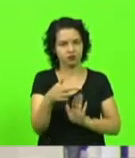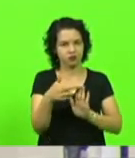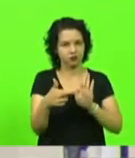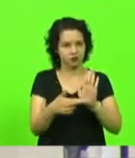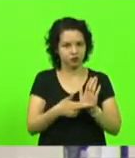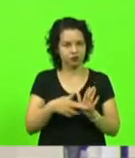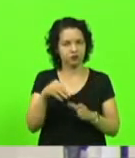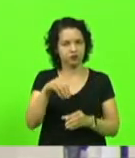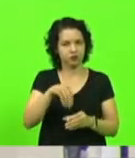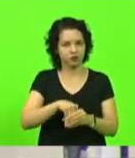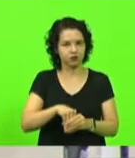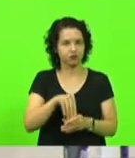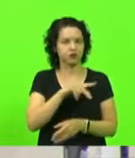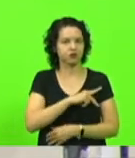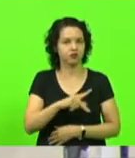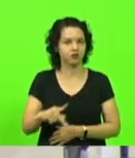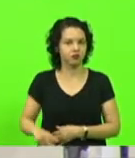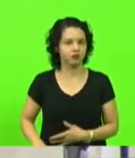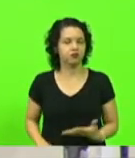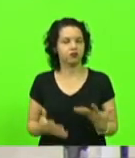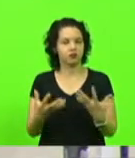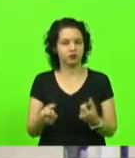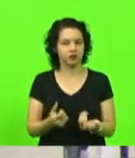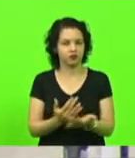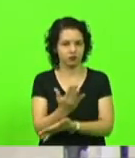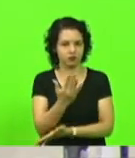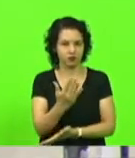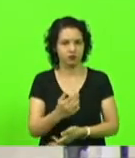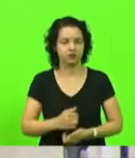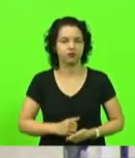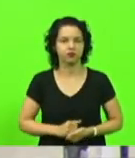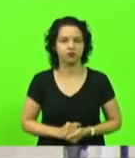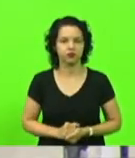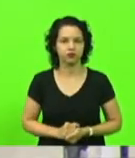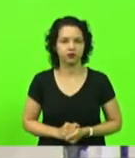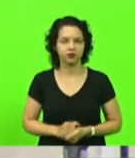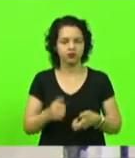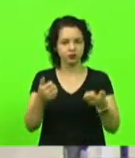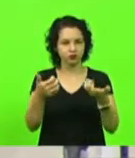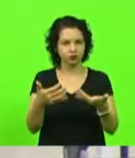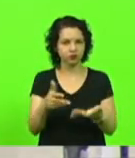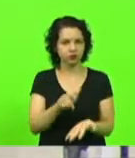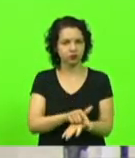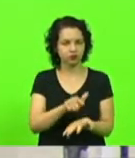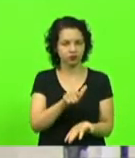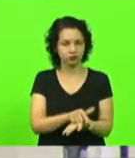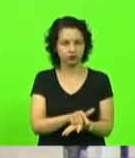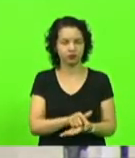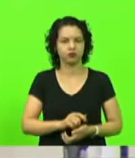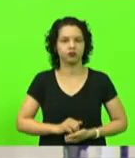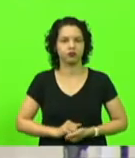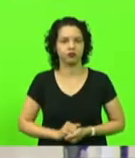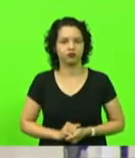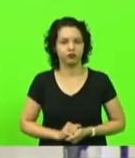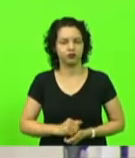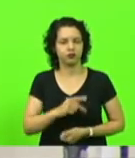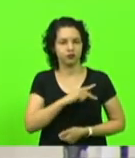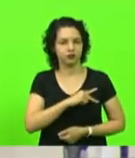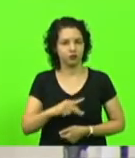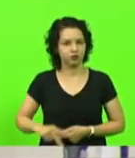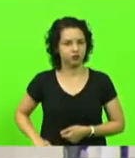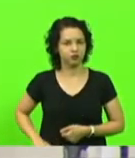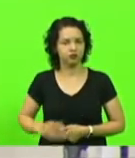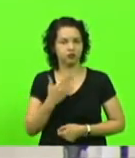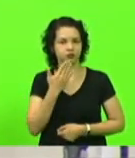o senhor presidente deu-a por aprovada. Expediente. O senhor presidente solicitou que se